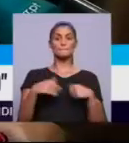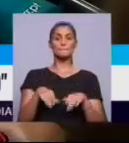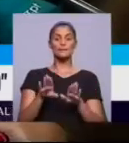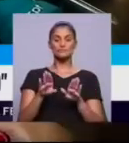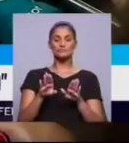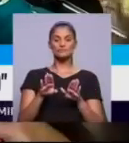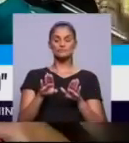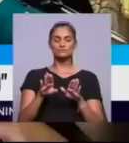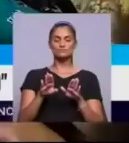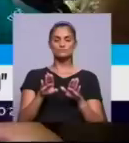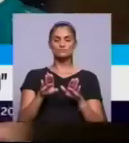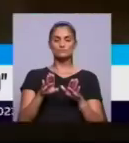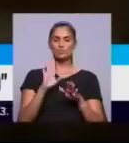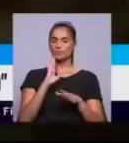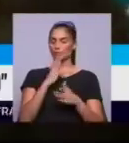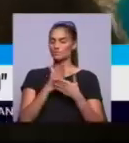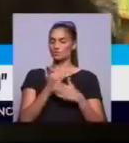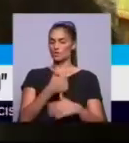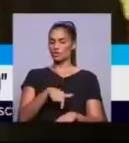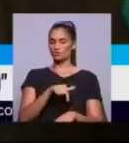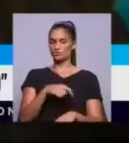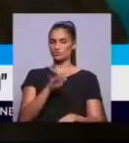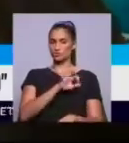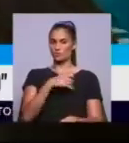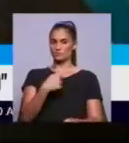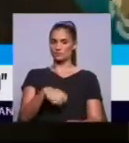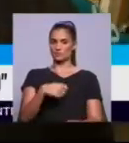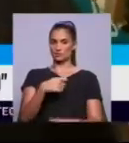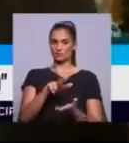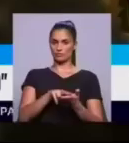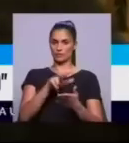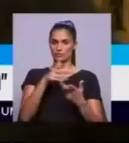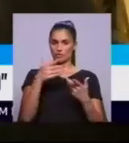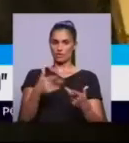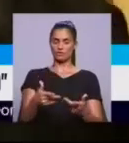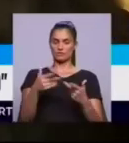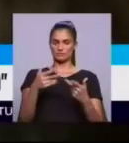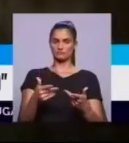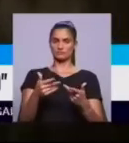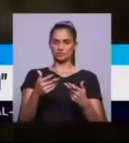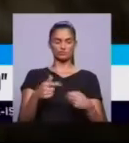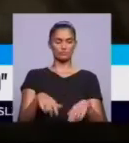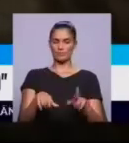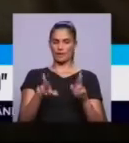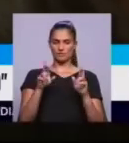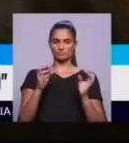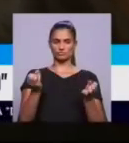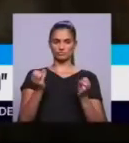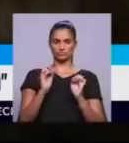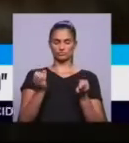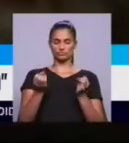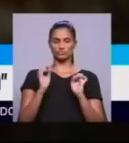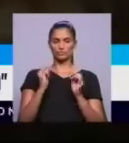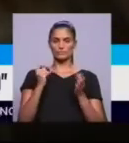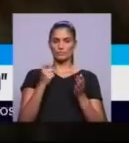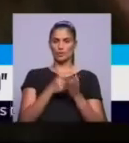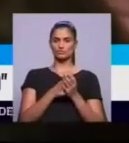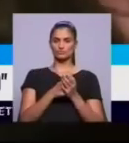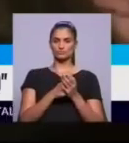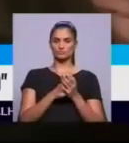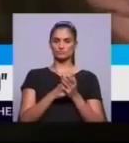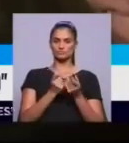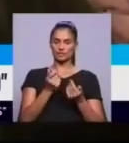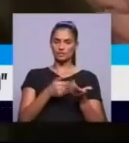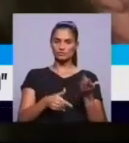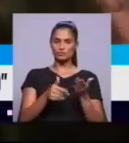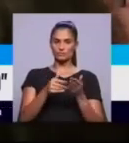mas não pensam que nós foi aprovado finalmente sem se esperar o imposto sobre lucros